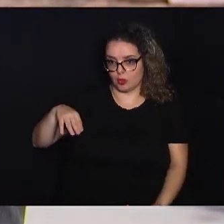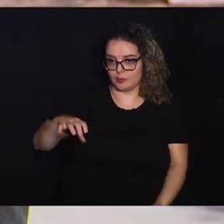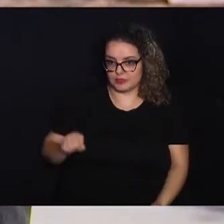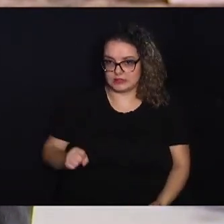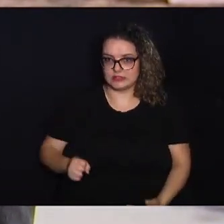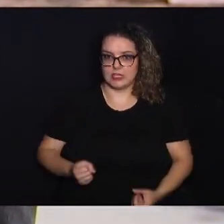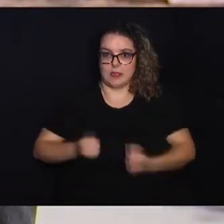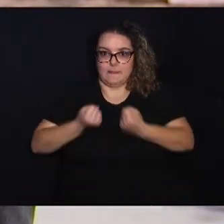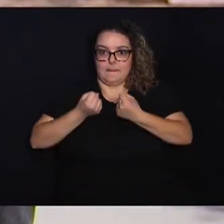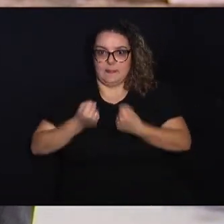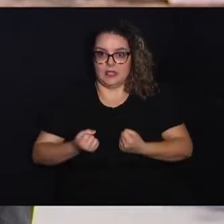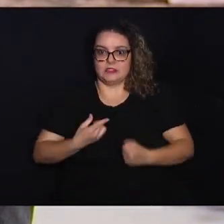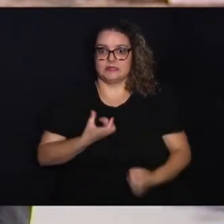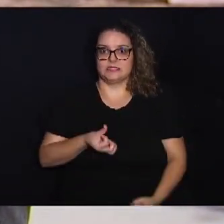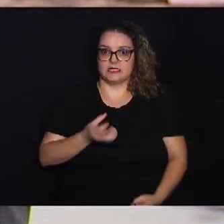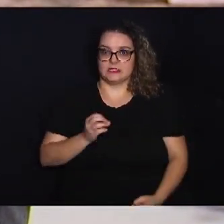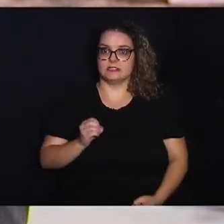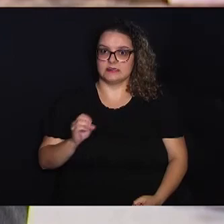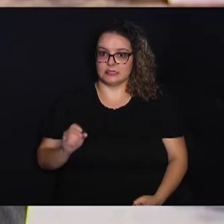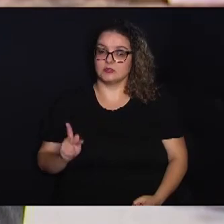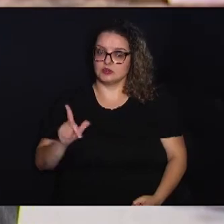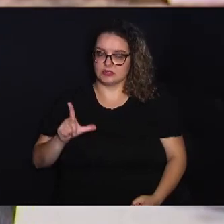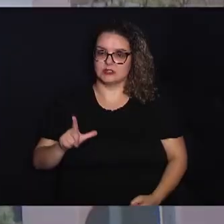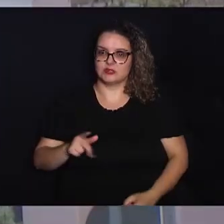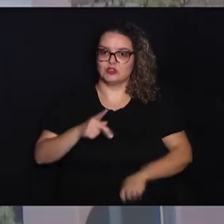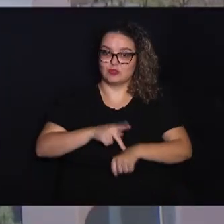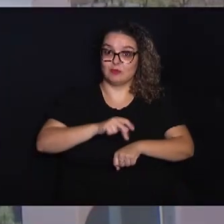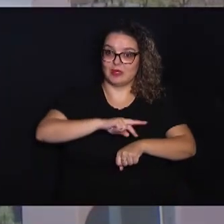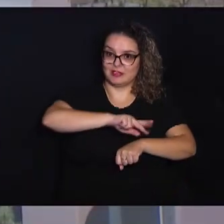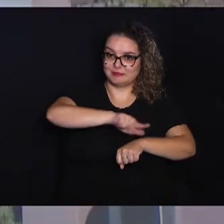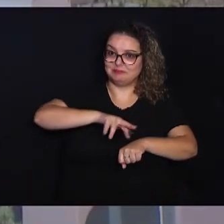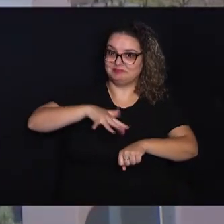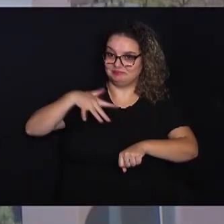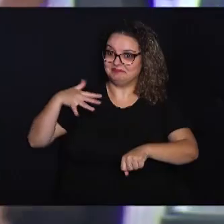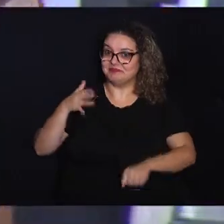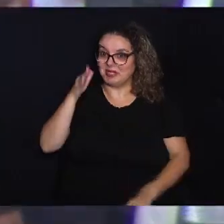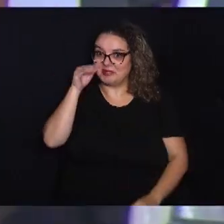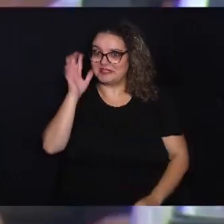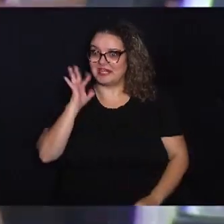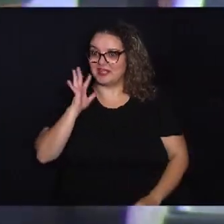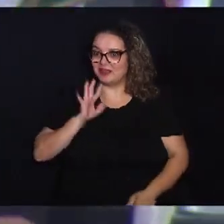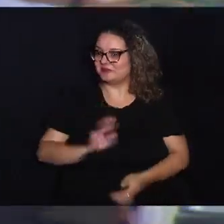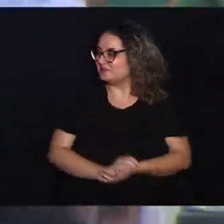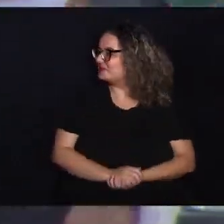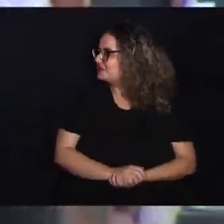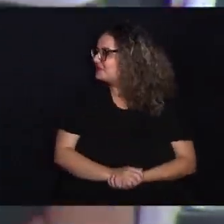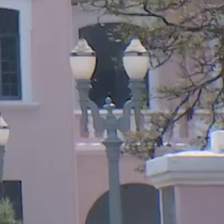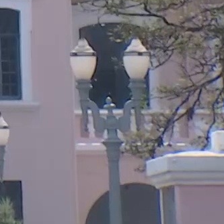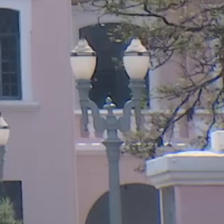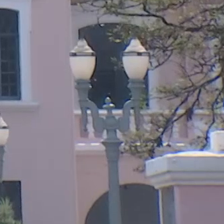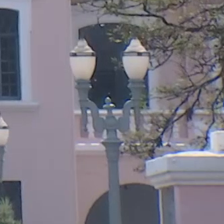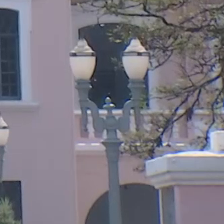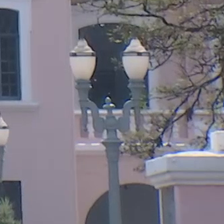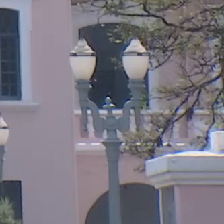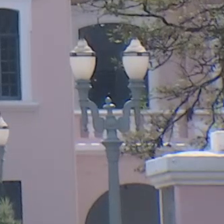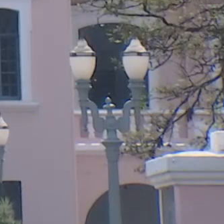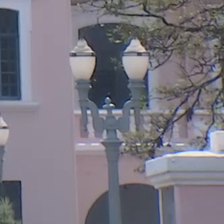o qual ele pesa 600 quilos de pedras preciosas. Então é uma curiosidade bem interessante.